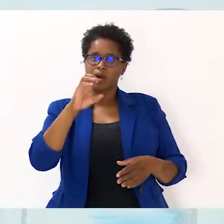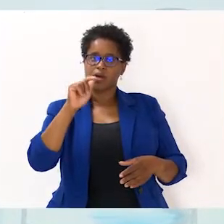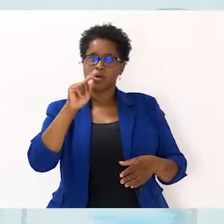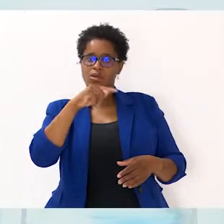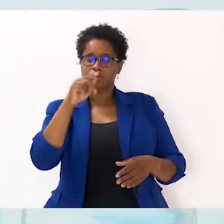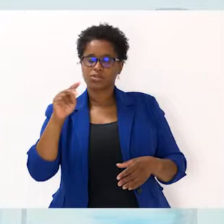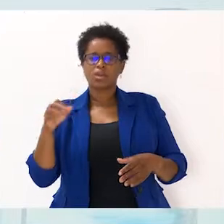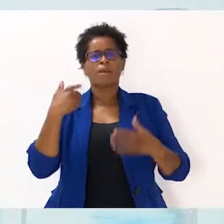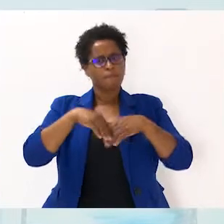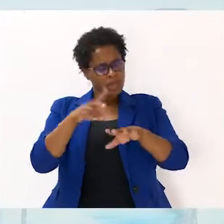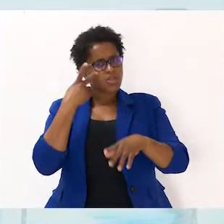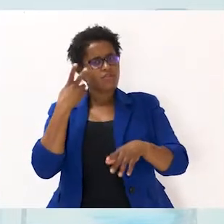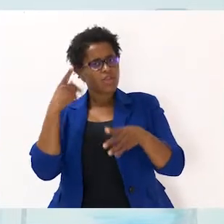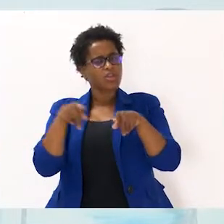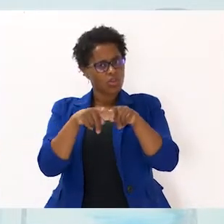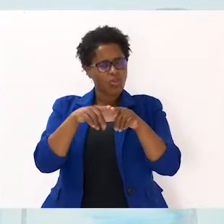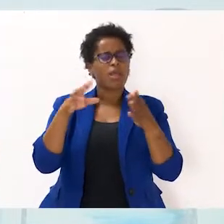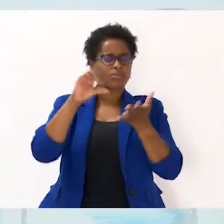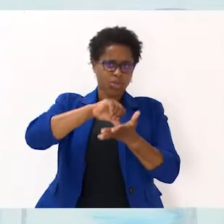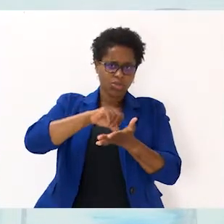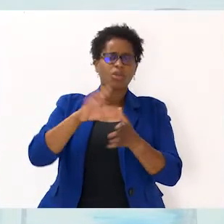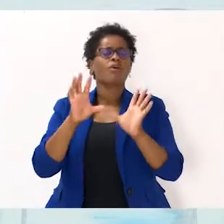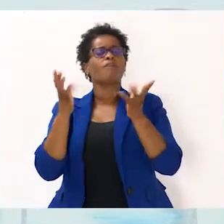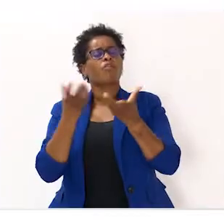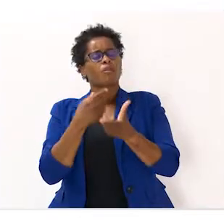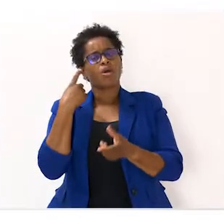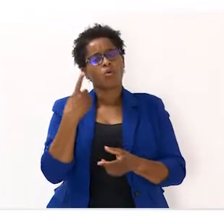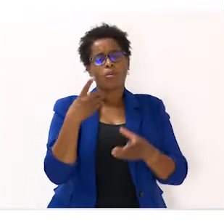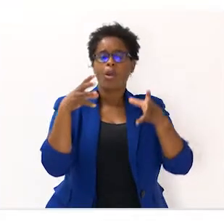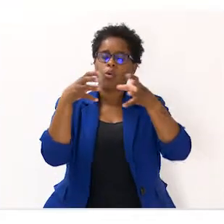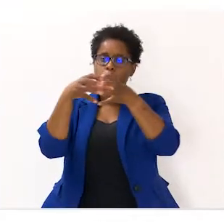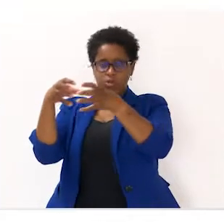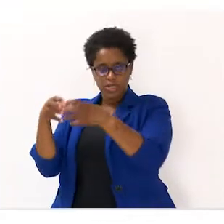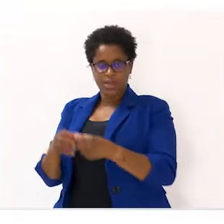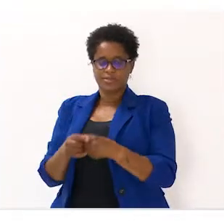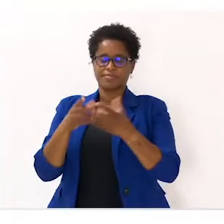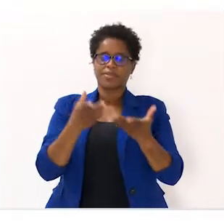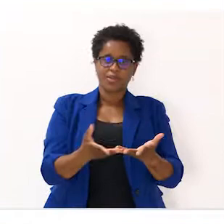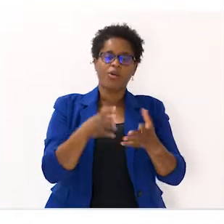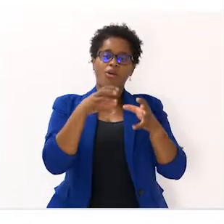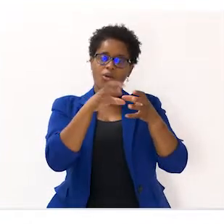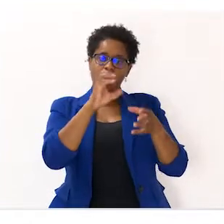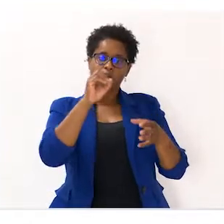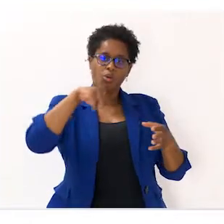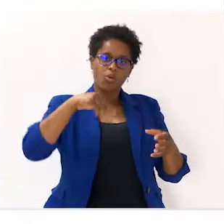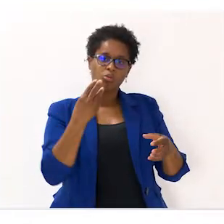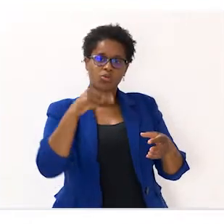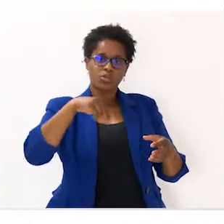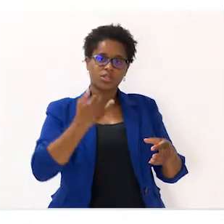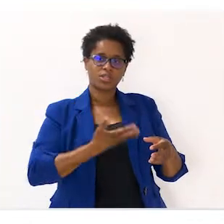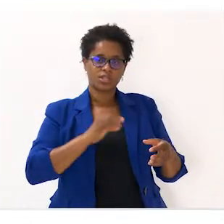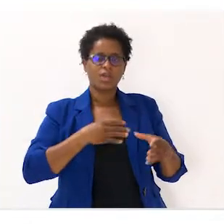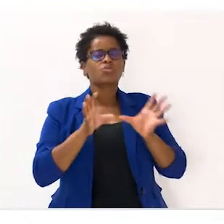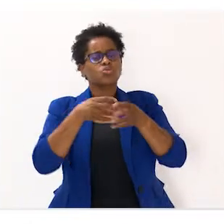no mesmo território e acabam por formar uma comunidade. Então, comunidade, conjunto de todas as populações